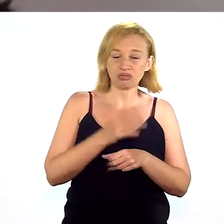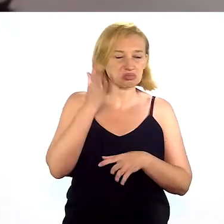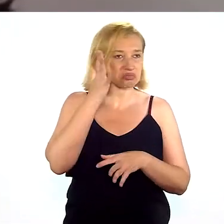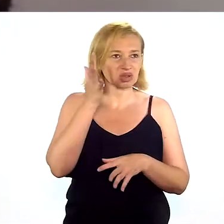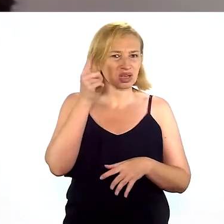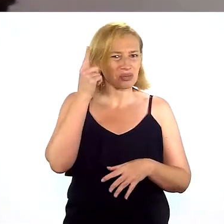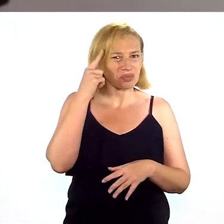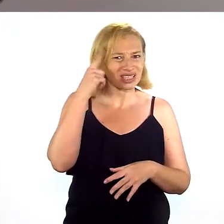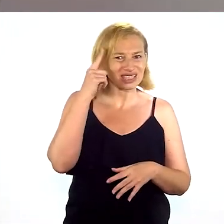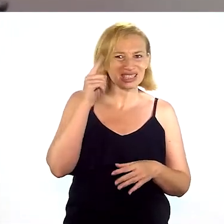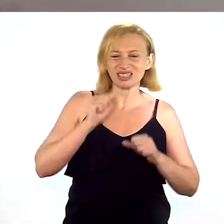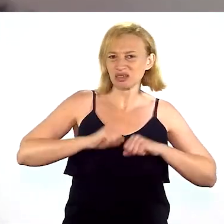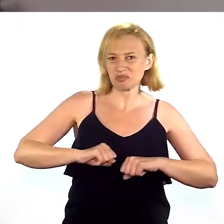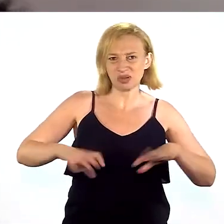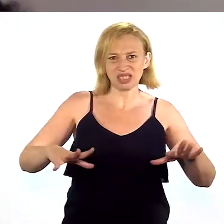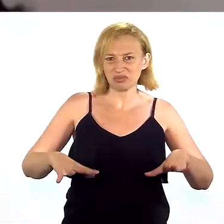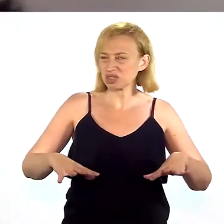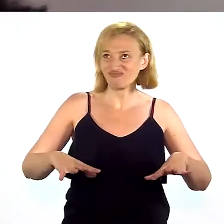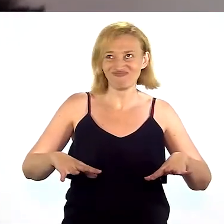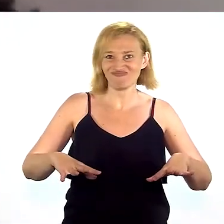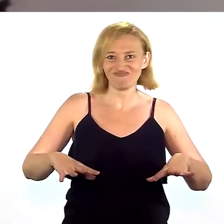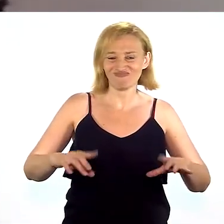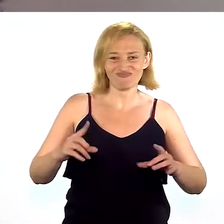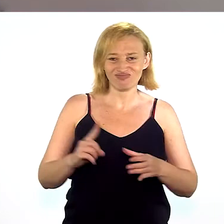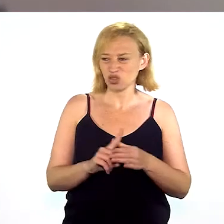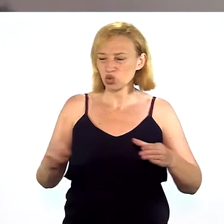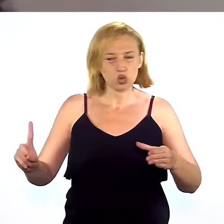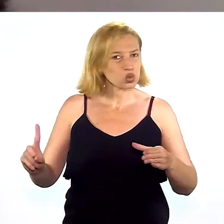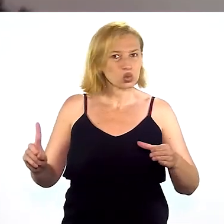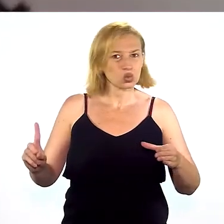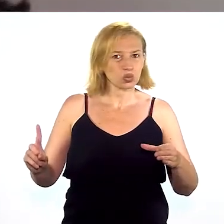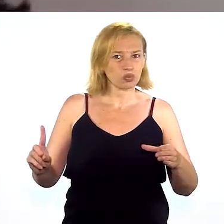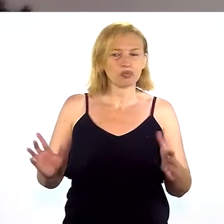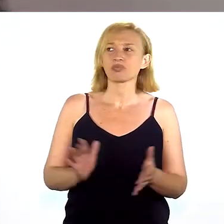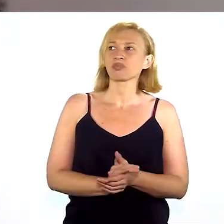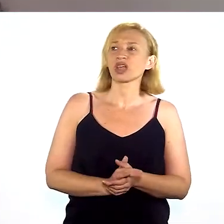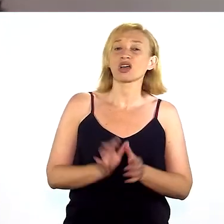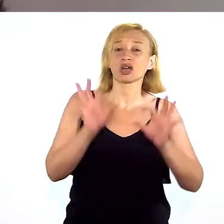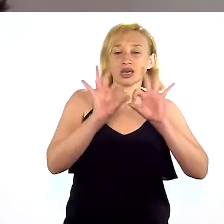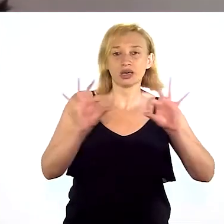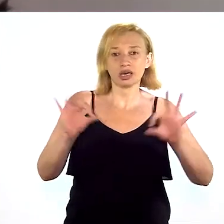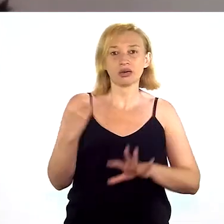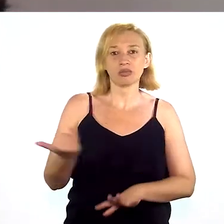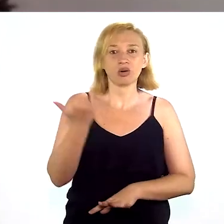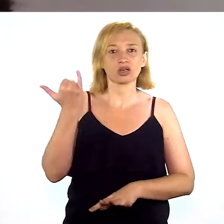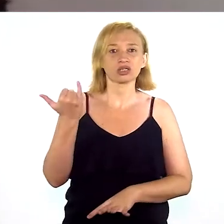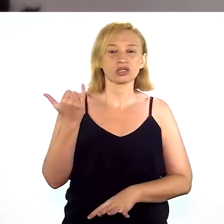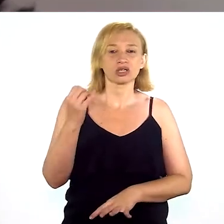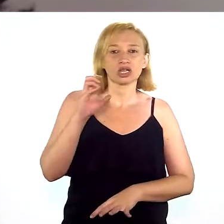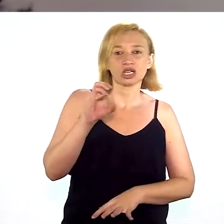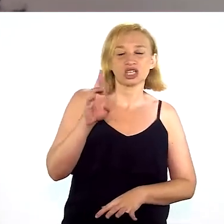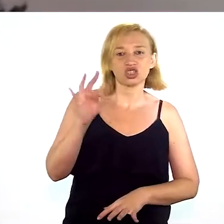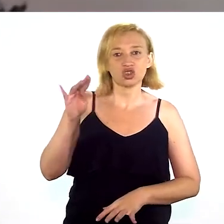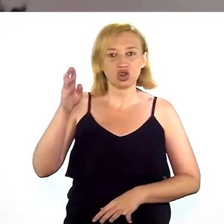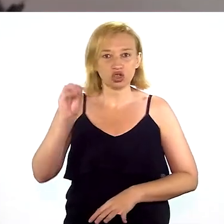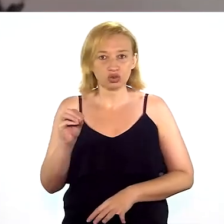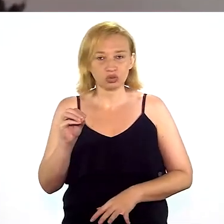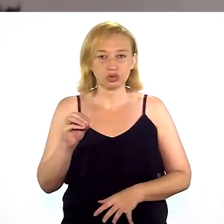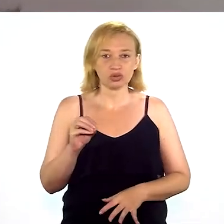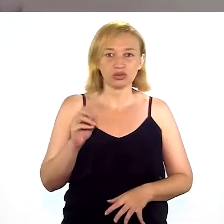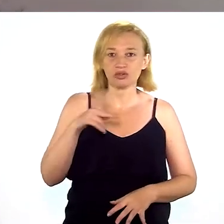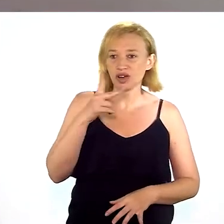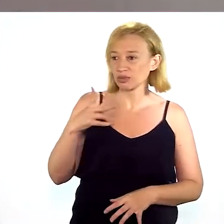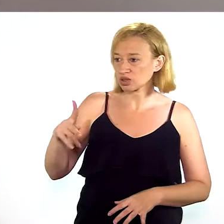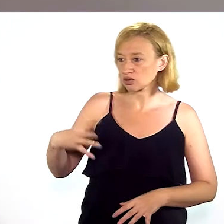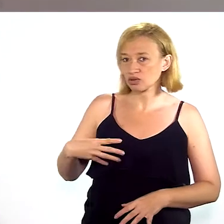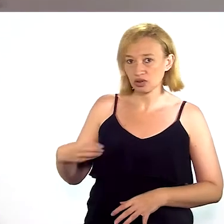a obra, e a gente não estava nem pensando em pandemia, e a gente não estava pensando em isolamento, um trecho muito importante é quando o